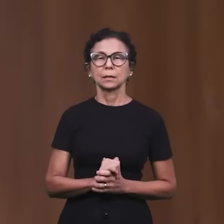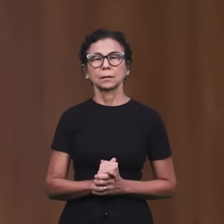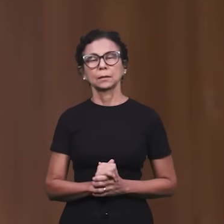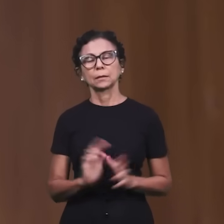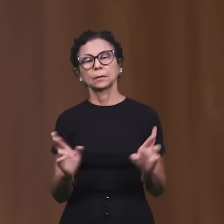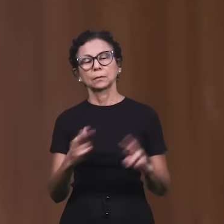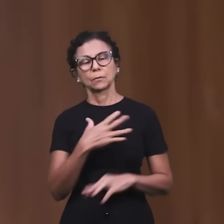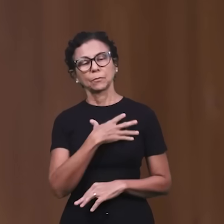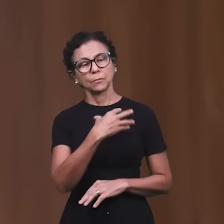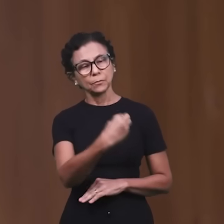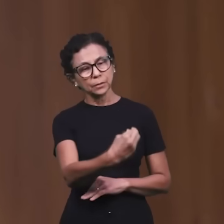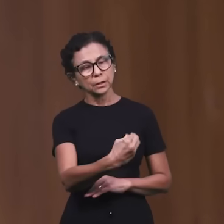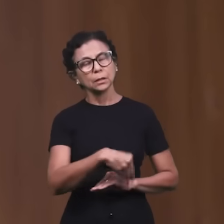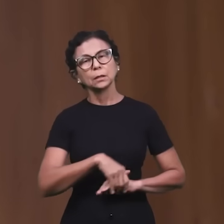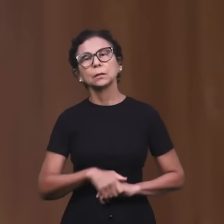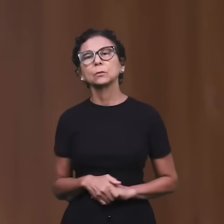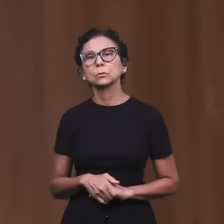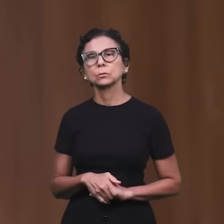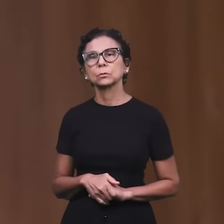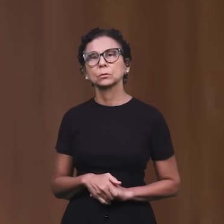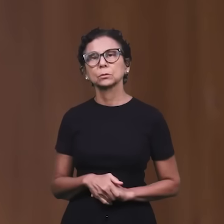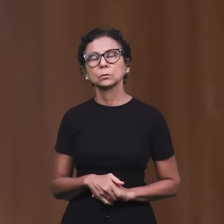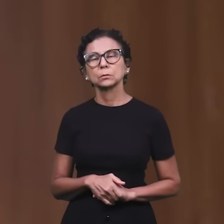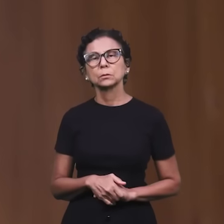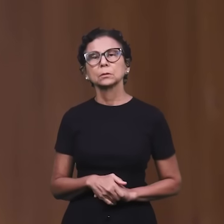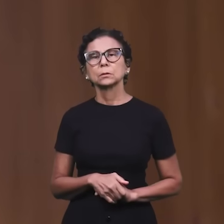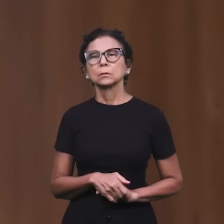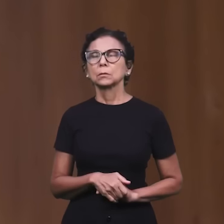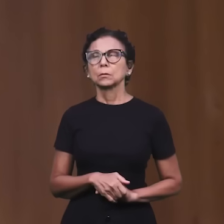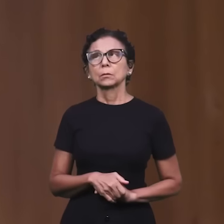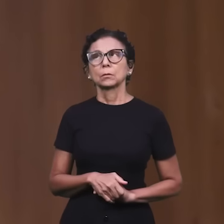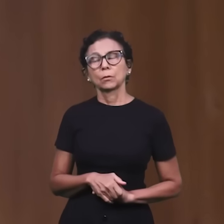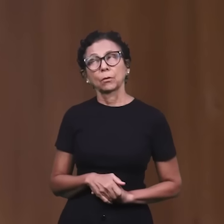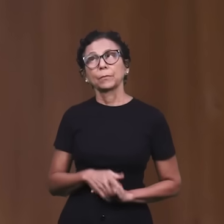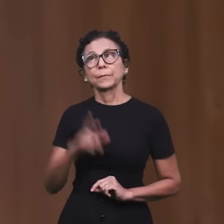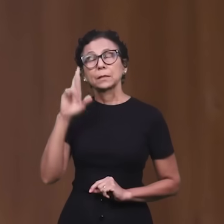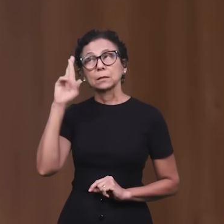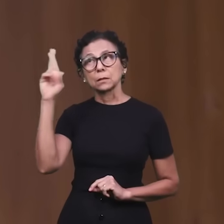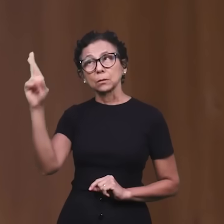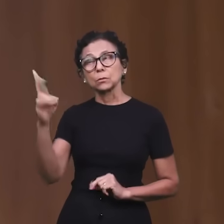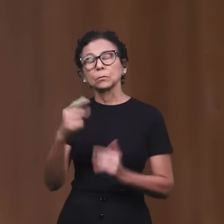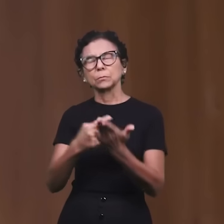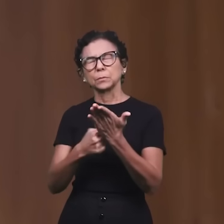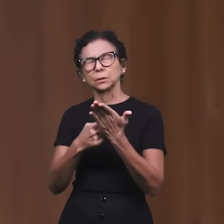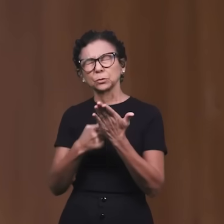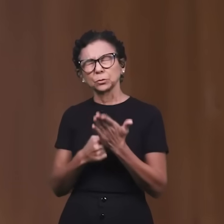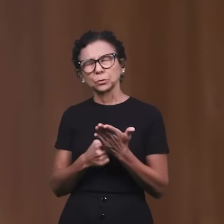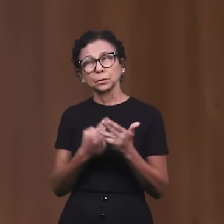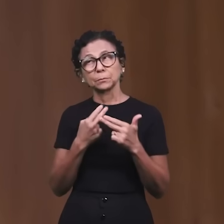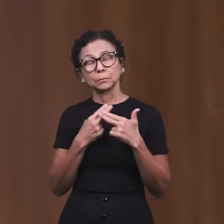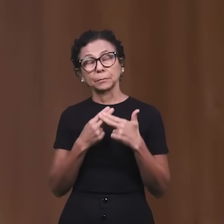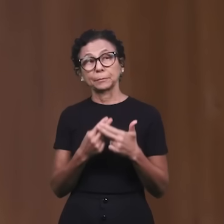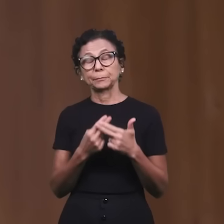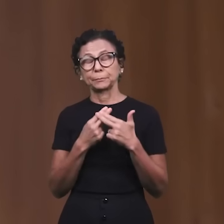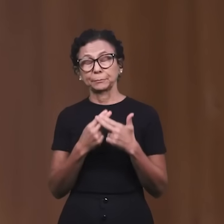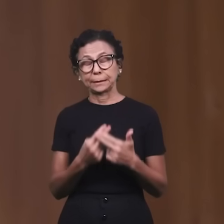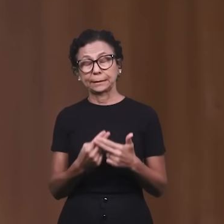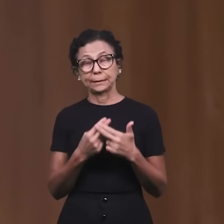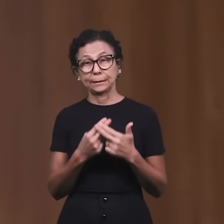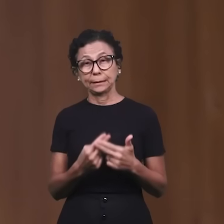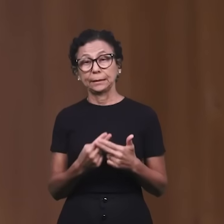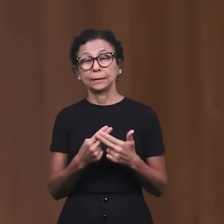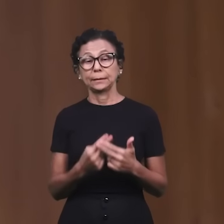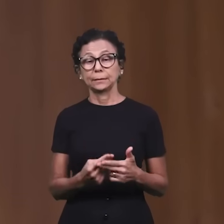os filhos, na hora de colocar as coisas em ordem. Senhor, me dá aqui temperança, porque é uma